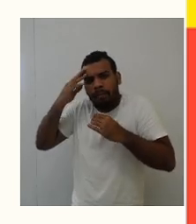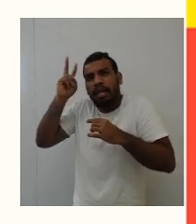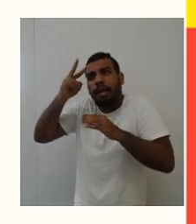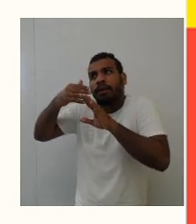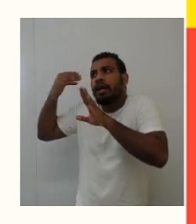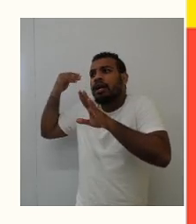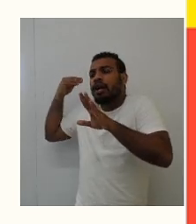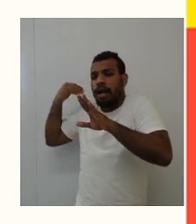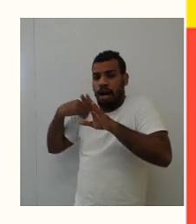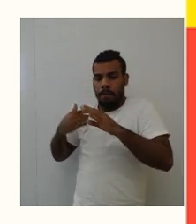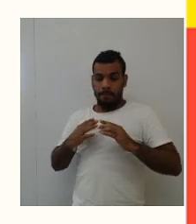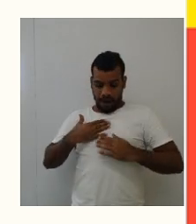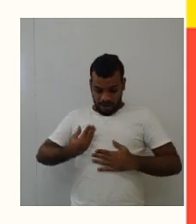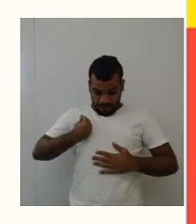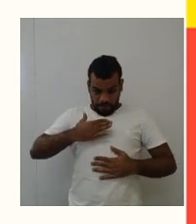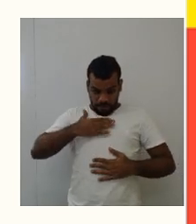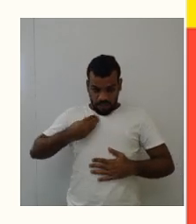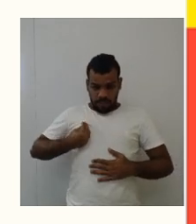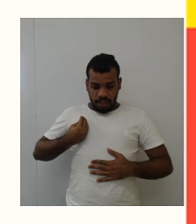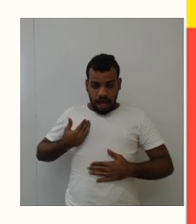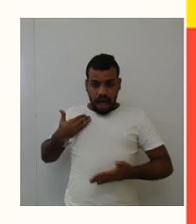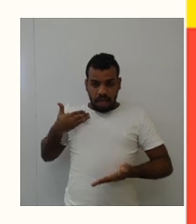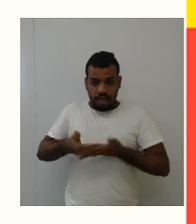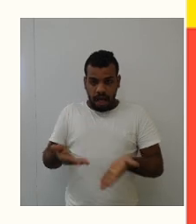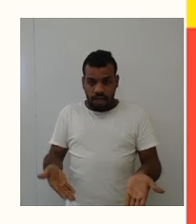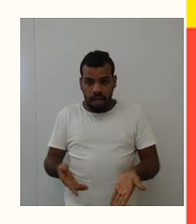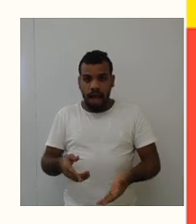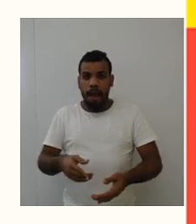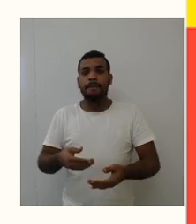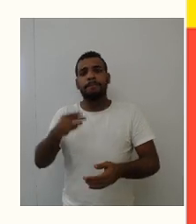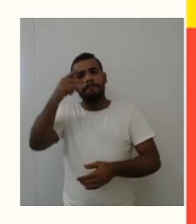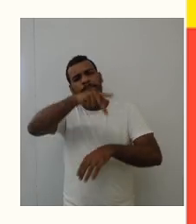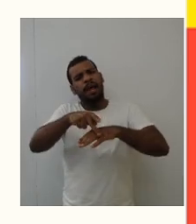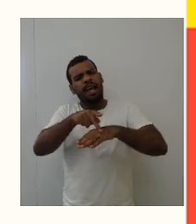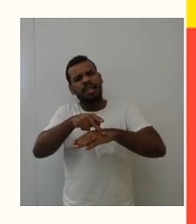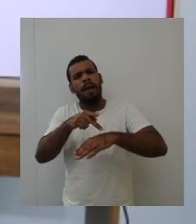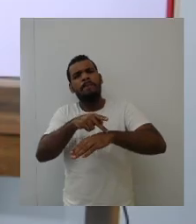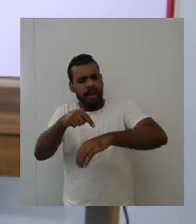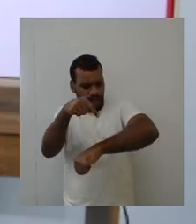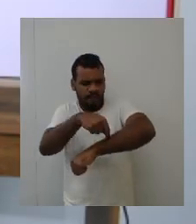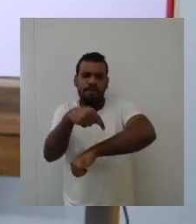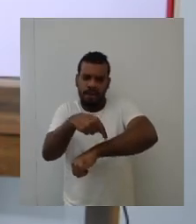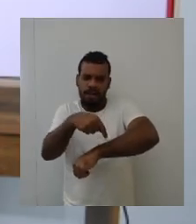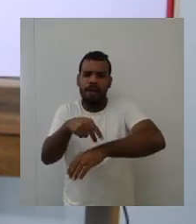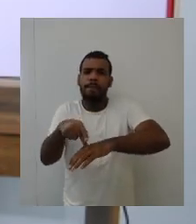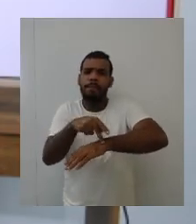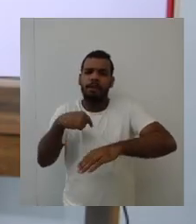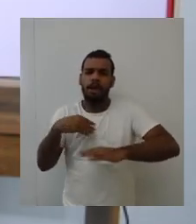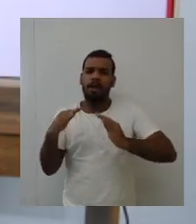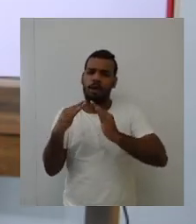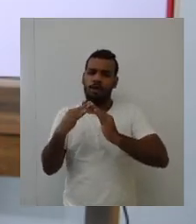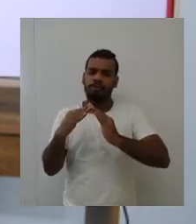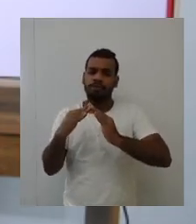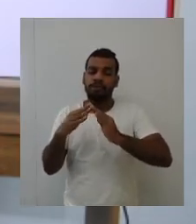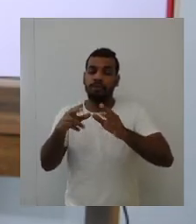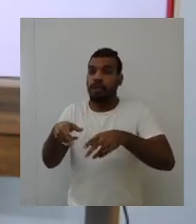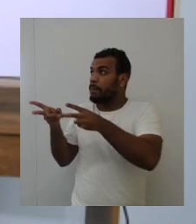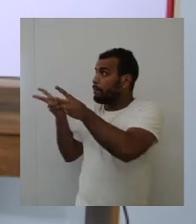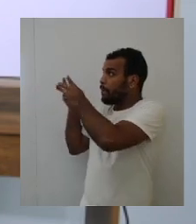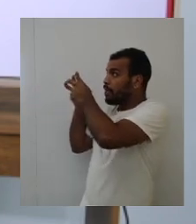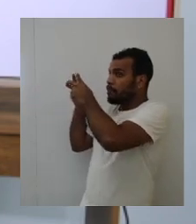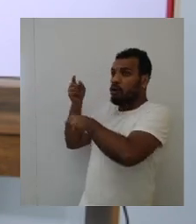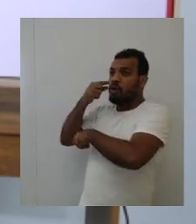sido preta. Preta é a minha pele, preto é o lugar onde eu moro. E aí a gente percebe que mais uma vez os pronomes